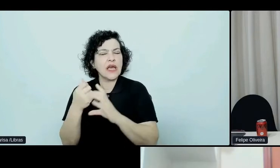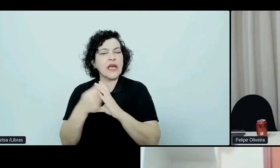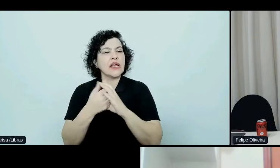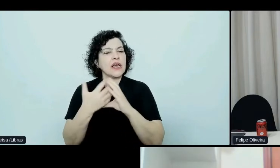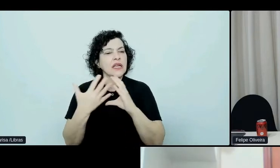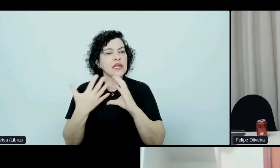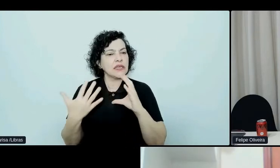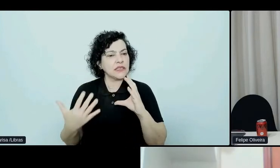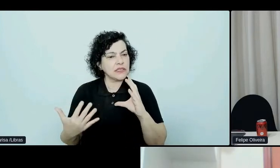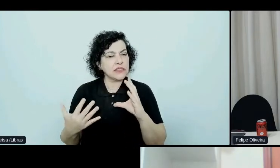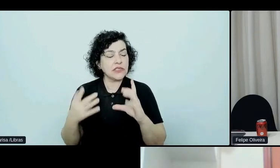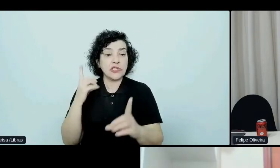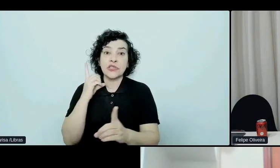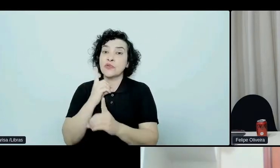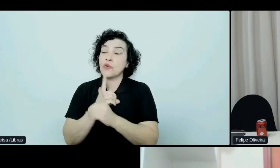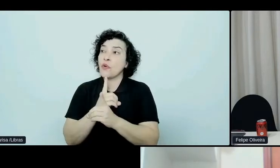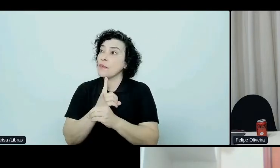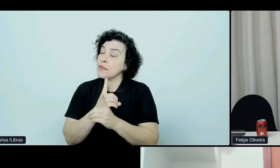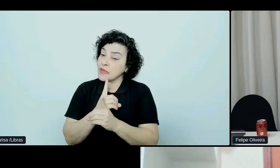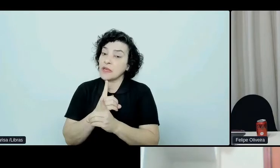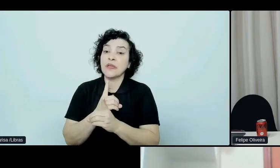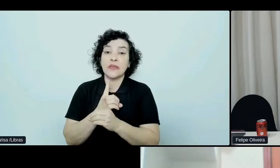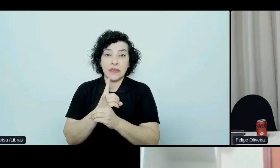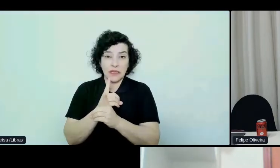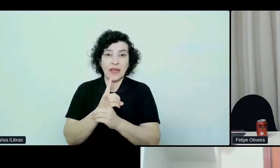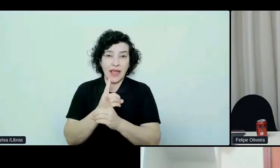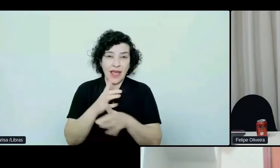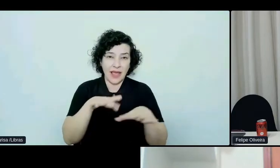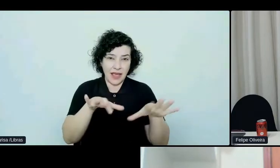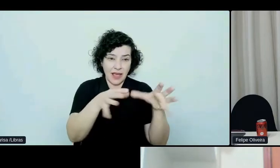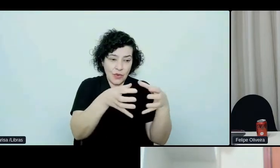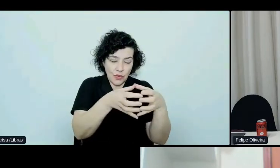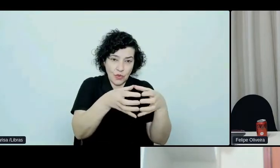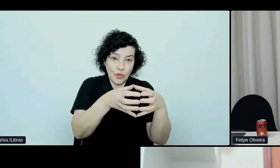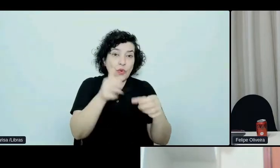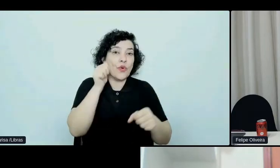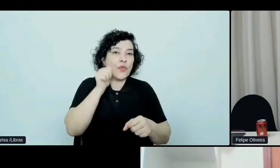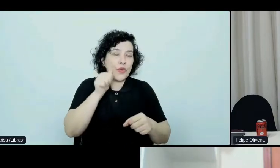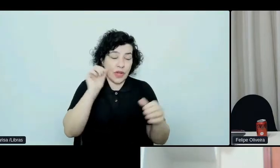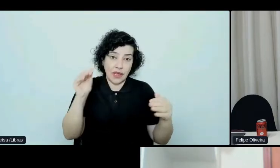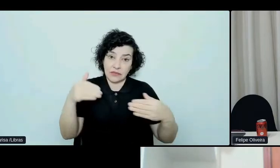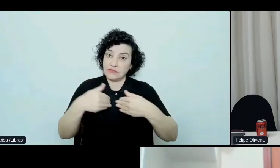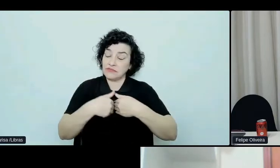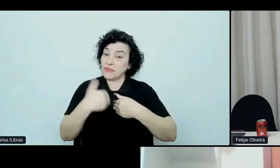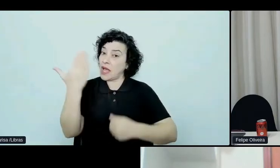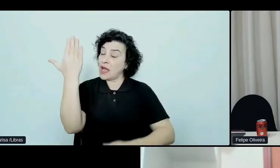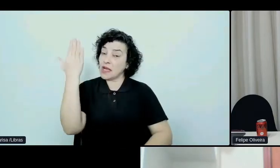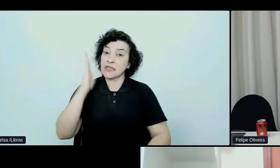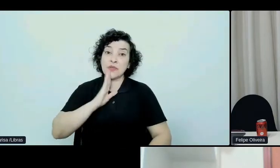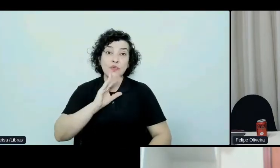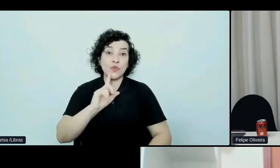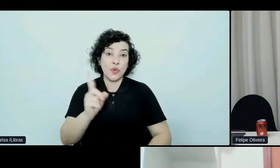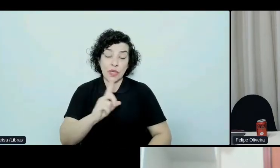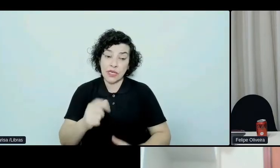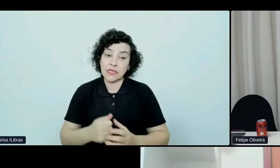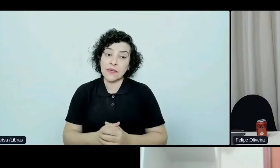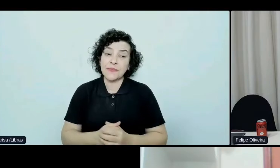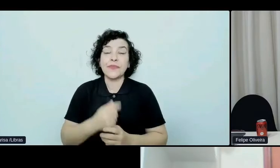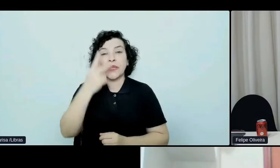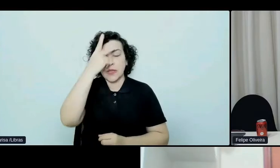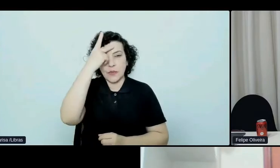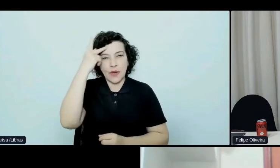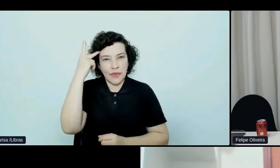partir disso, eu comecei a pesquisar tudo sobre autismo e fui me identificando com vários